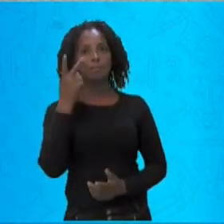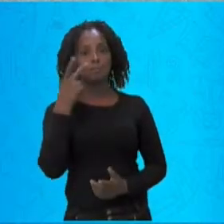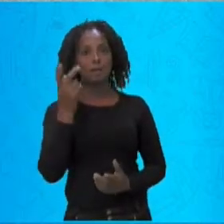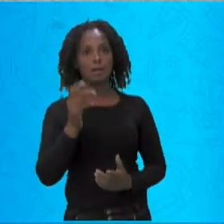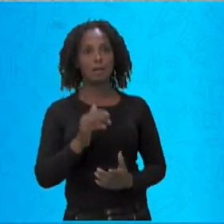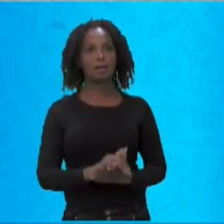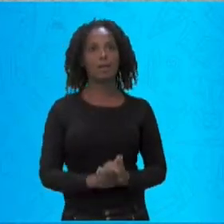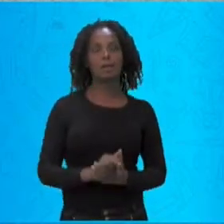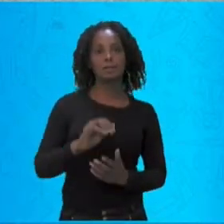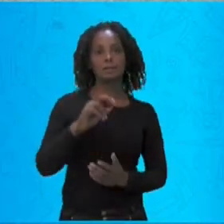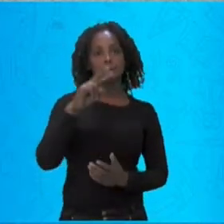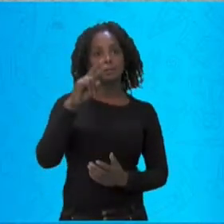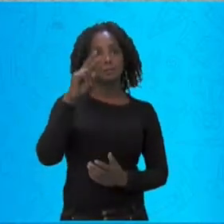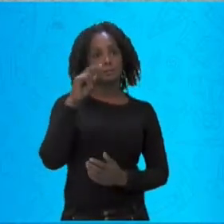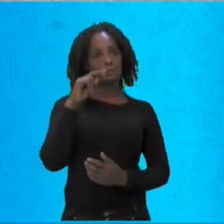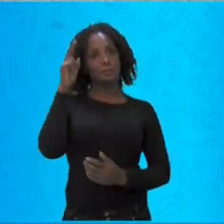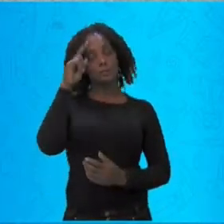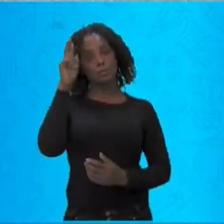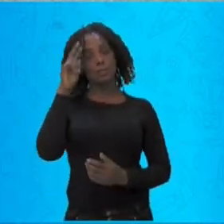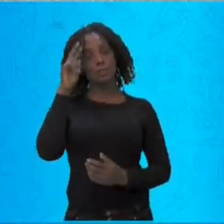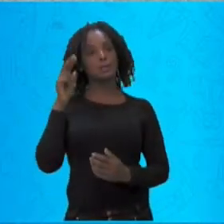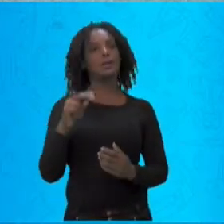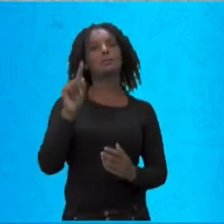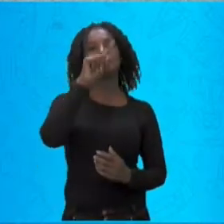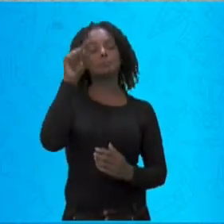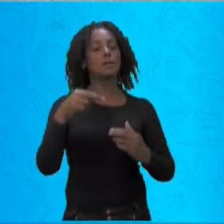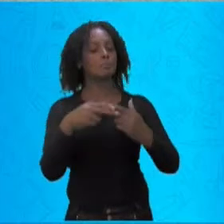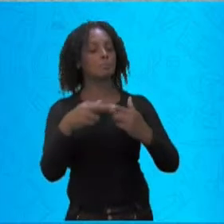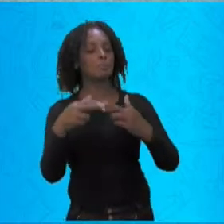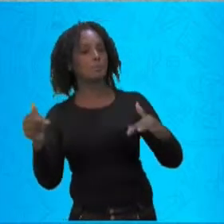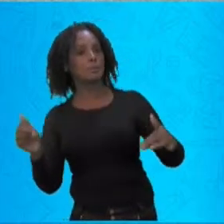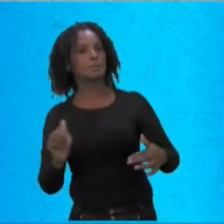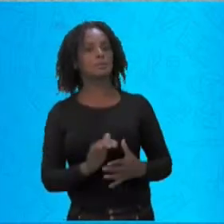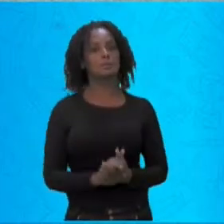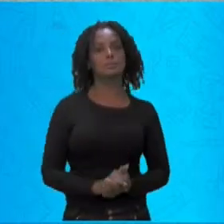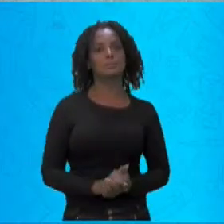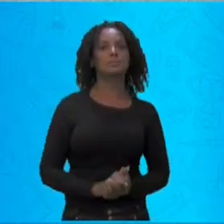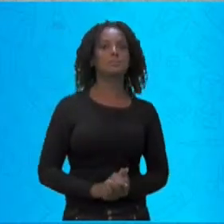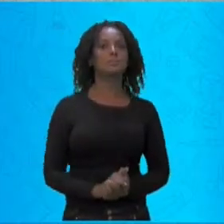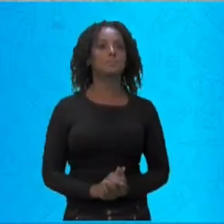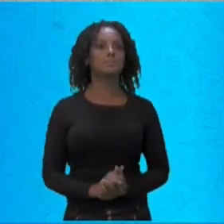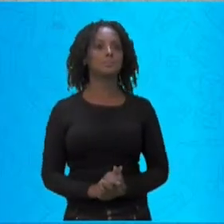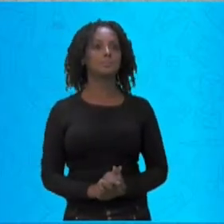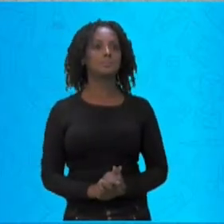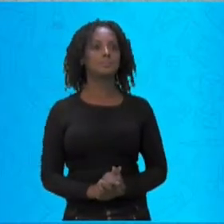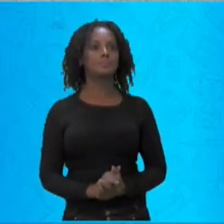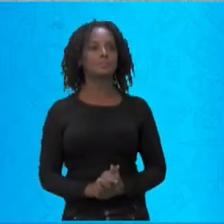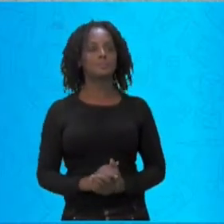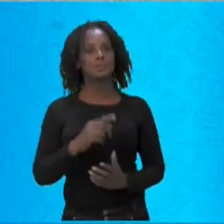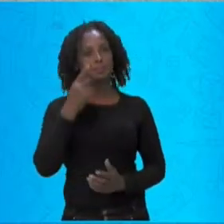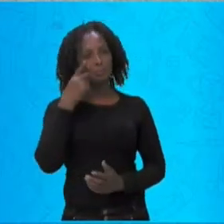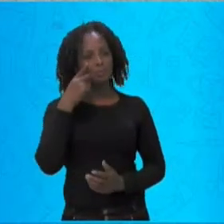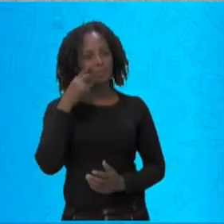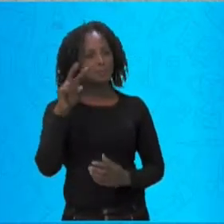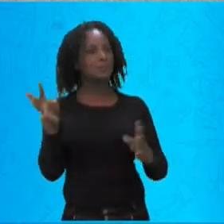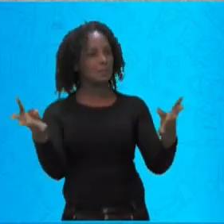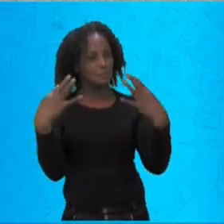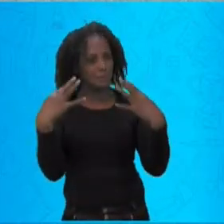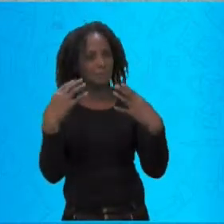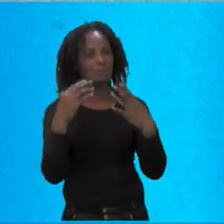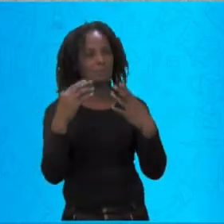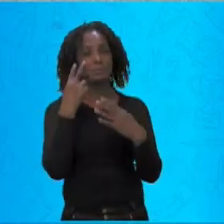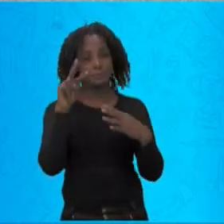o repente da pontuação. Ele vai falar um pouquinho de tudo que nós estudamos hoje. Vamos prestar